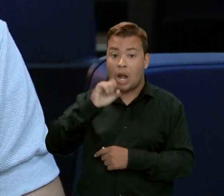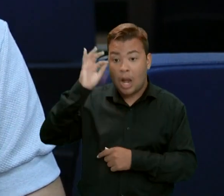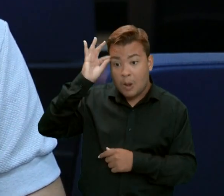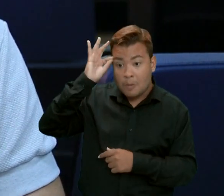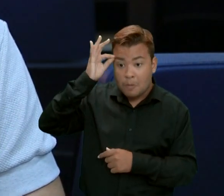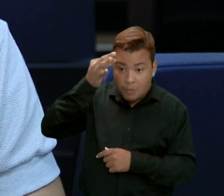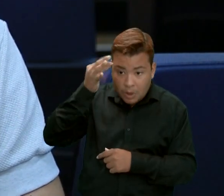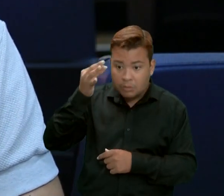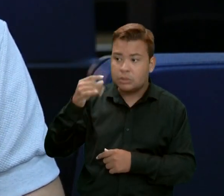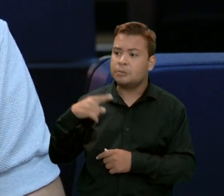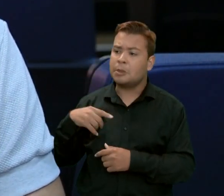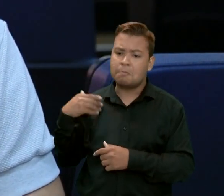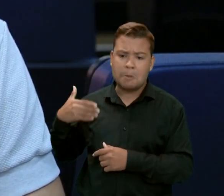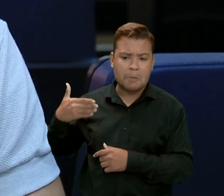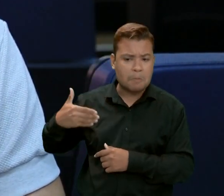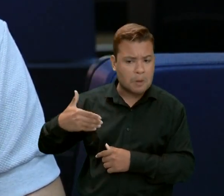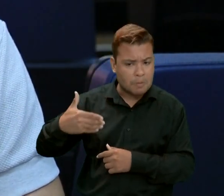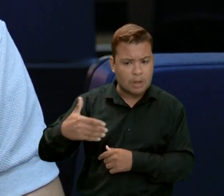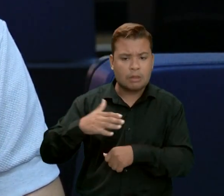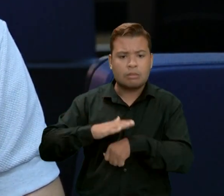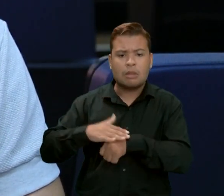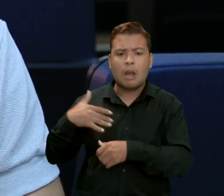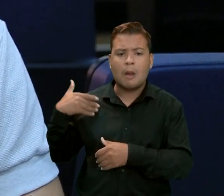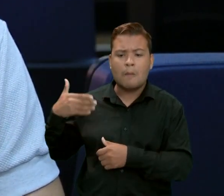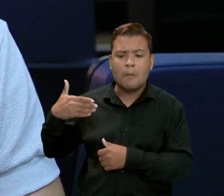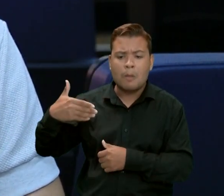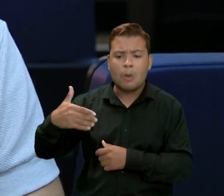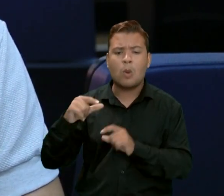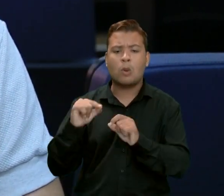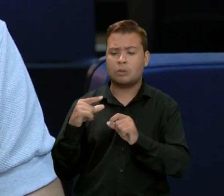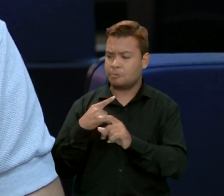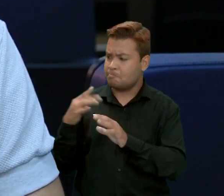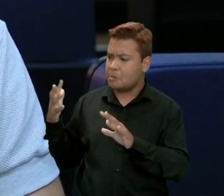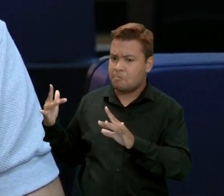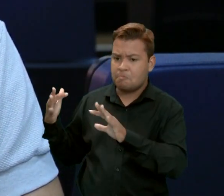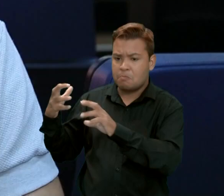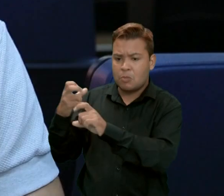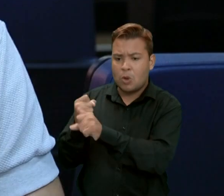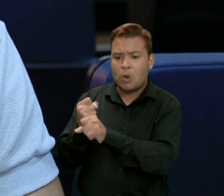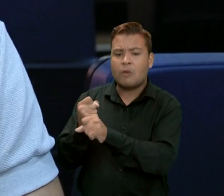e recorrente ao longo do tempo as medidas de valor de